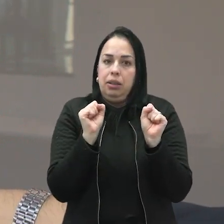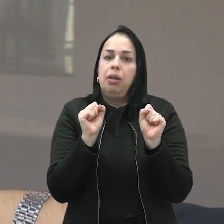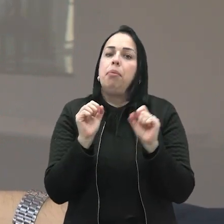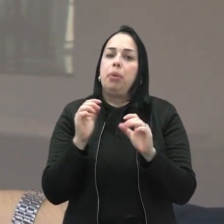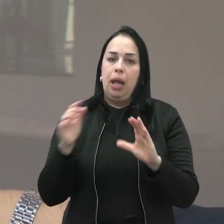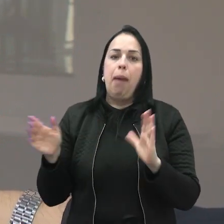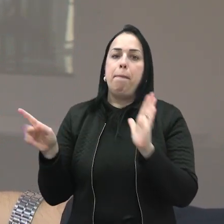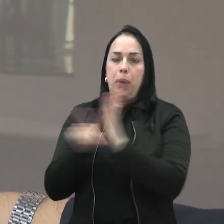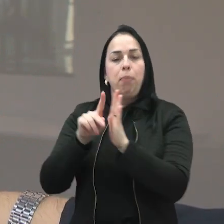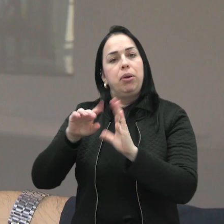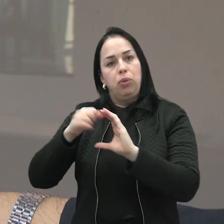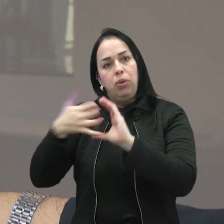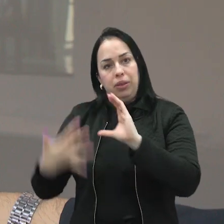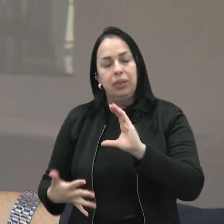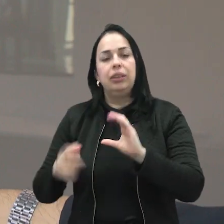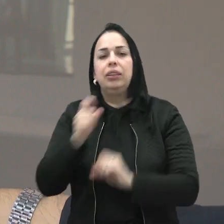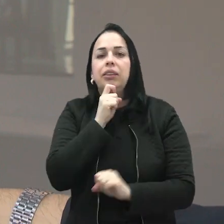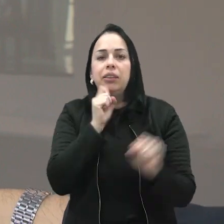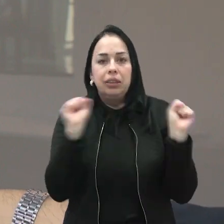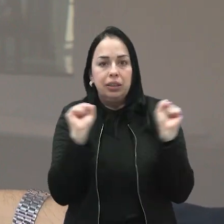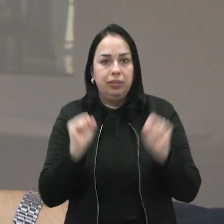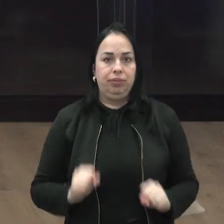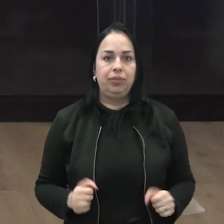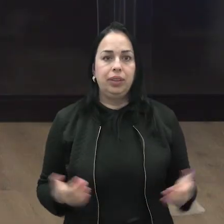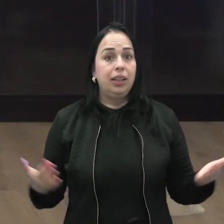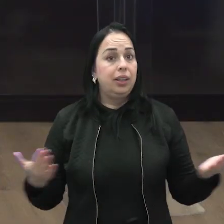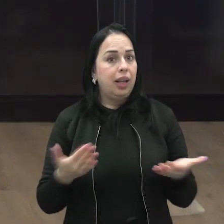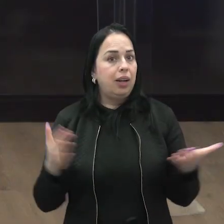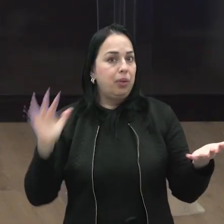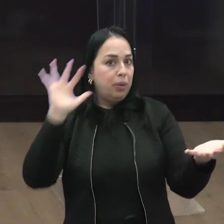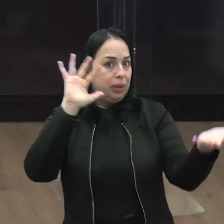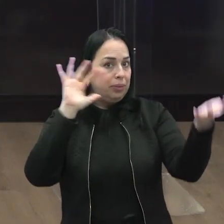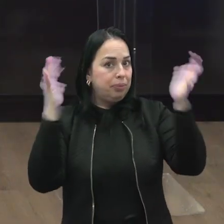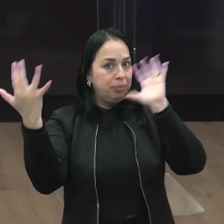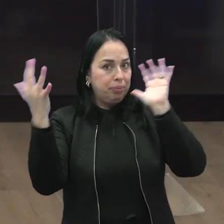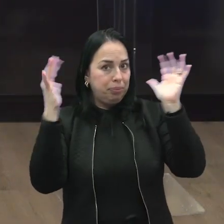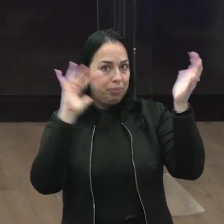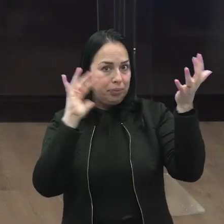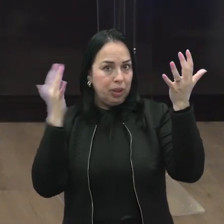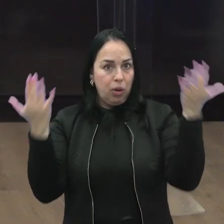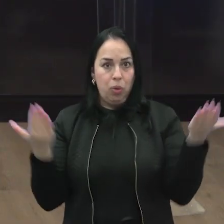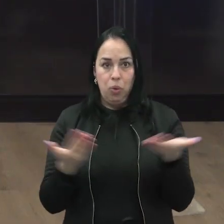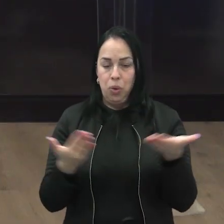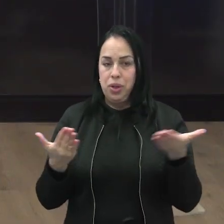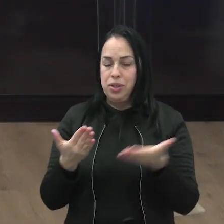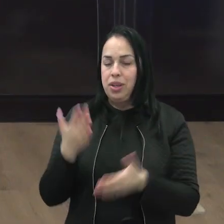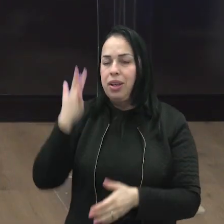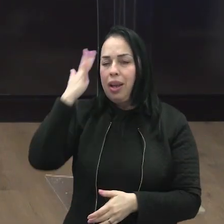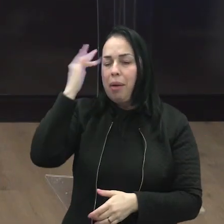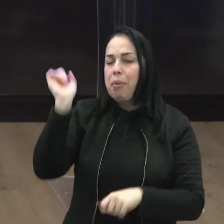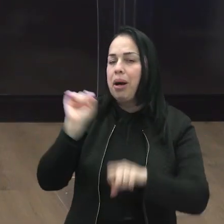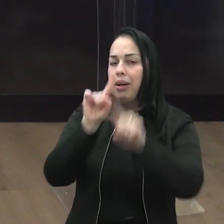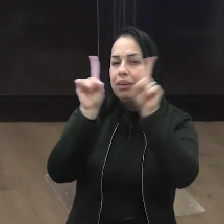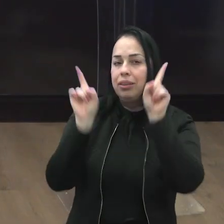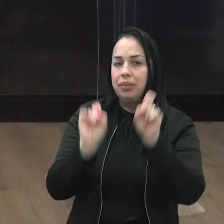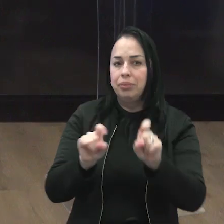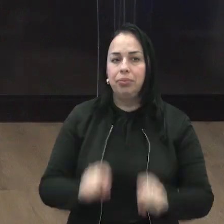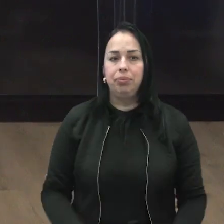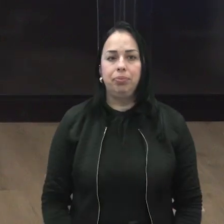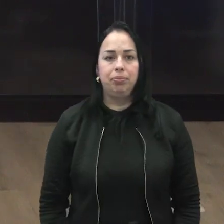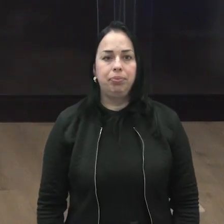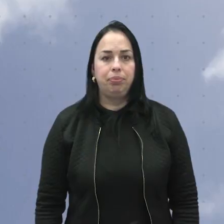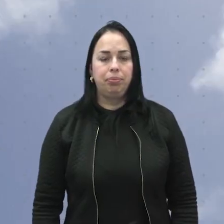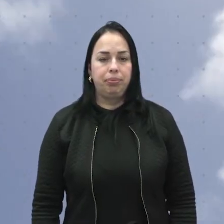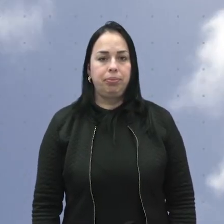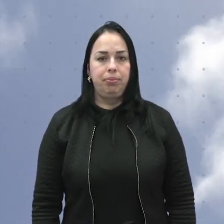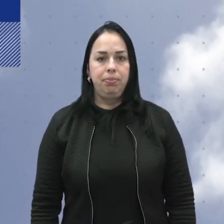mais intenso, porque geralmente isso é bem característico da estação. Vamos aproveitar para saber como ficam as temperaturas na tarde de hoje e também